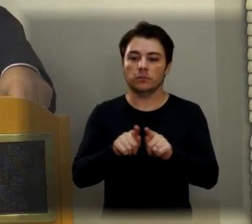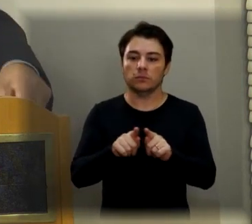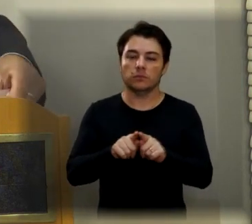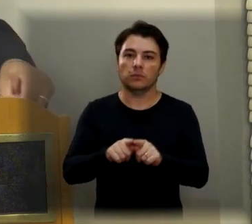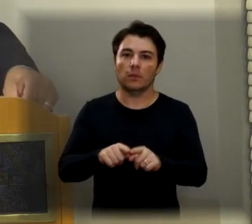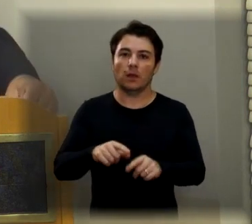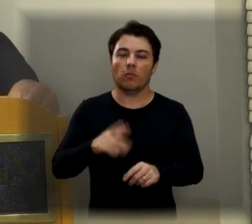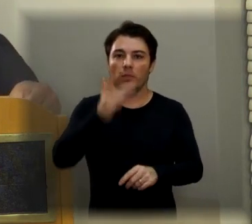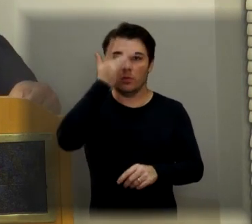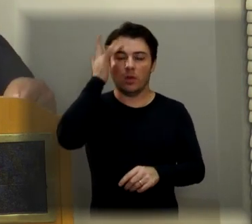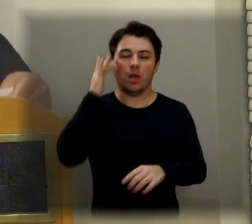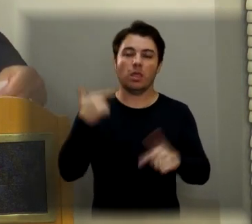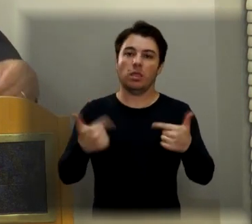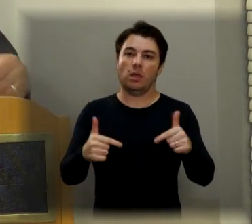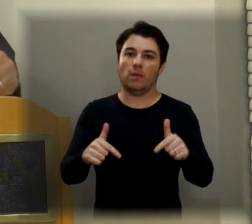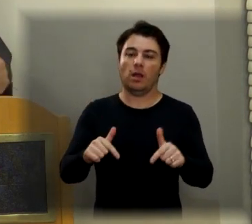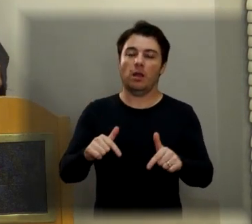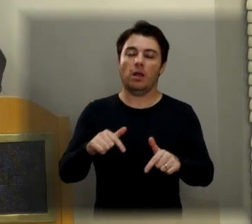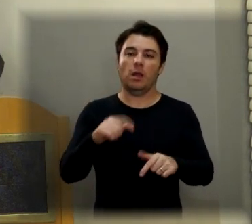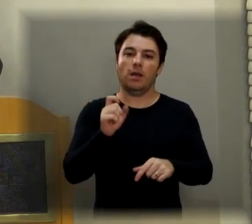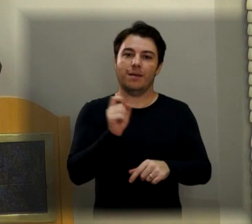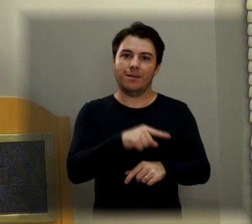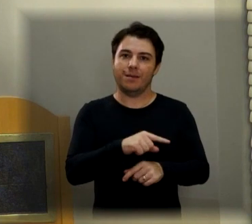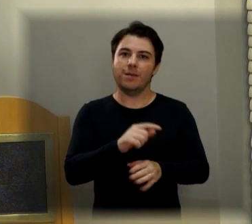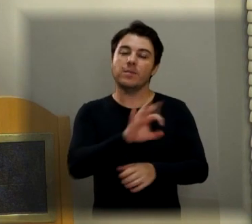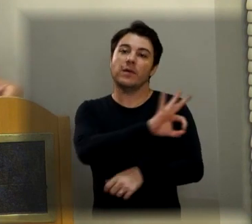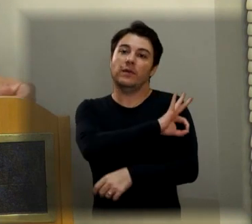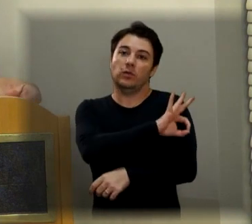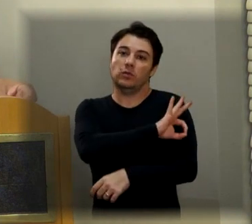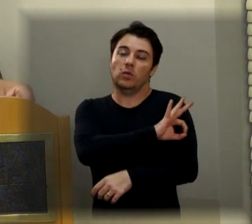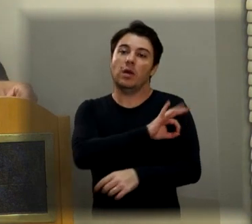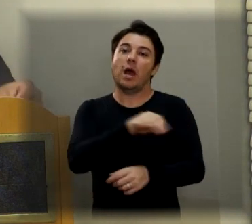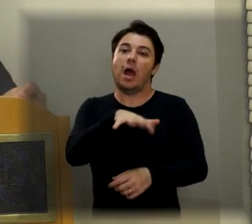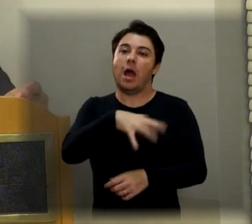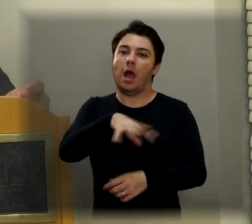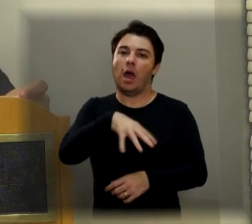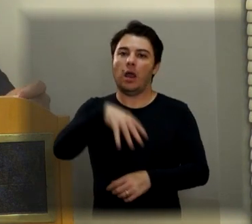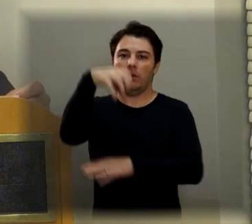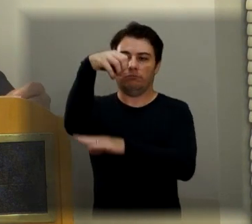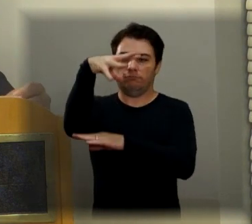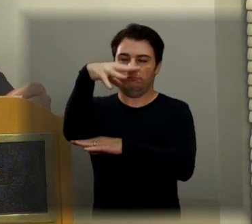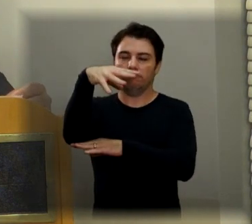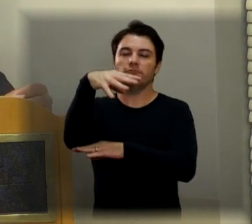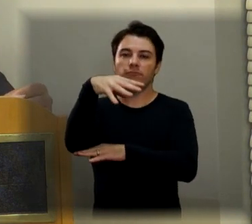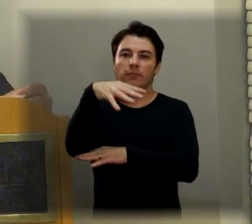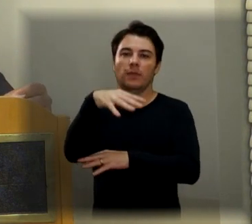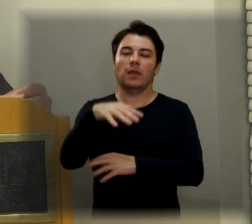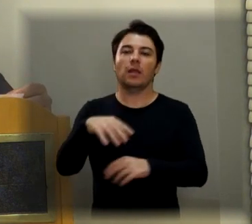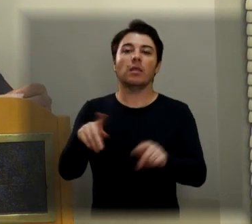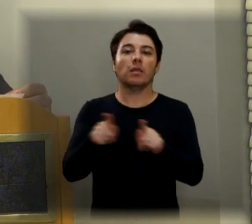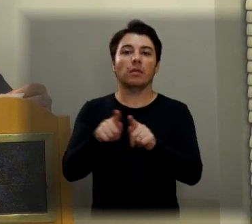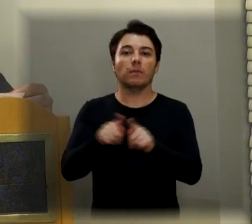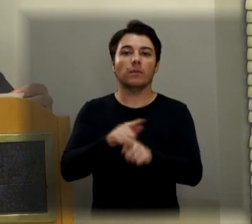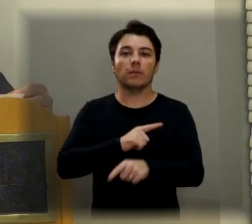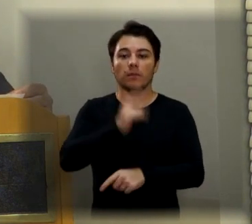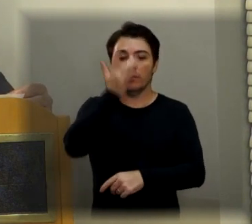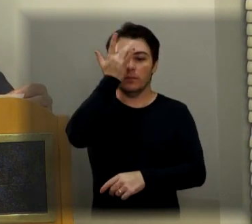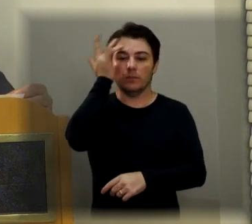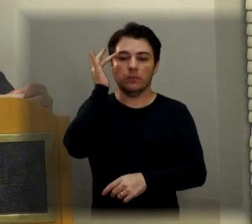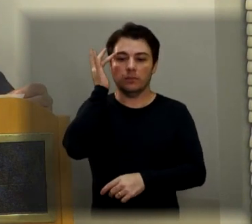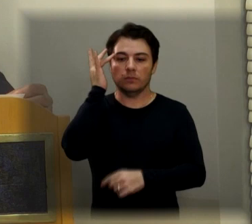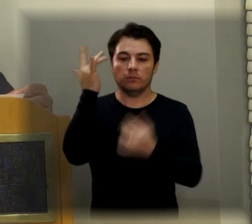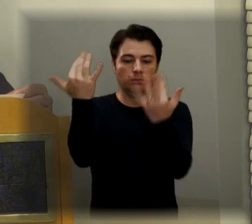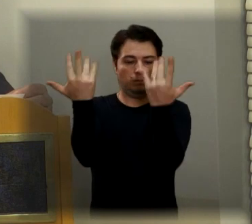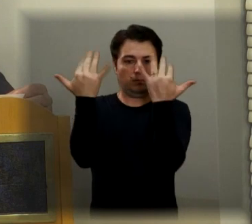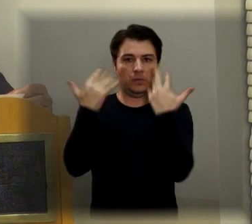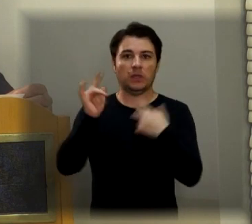representando o setor de iluminação pública da Prefeitura de Araraquara Luiz Carlos Salviano representantes os integrantes da